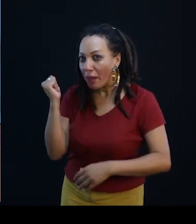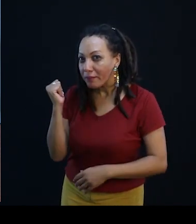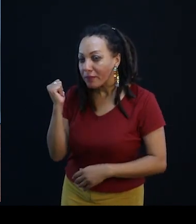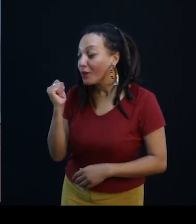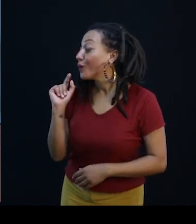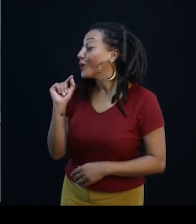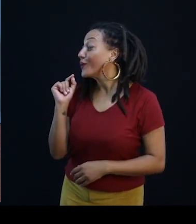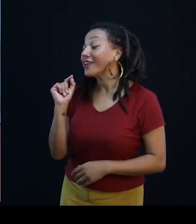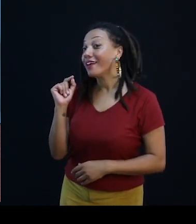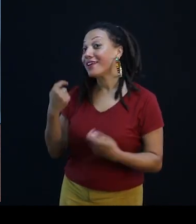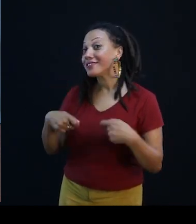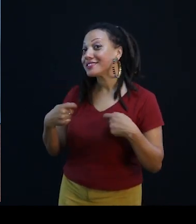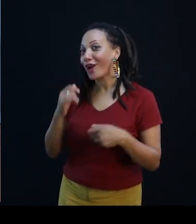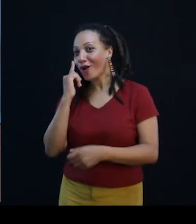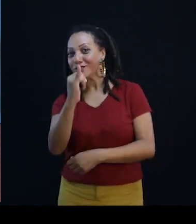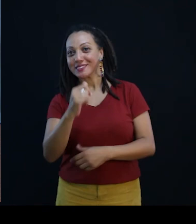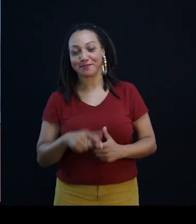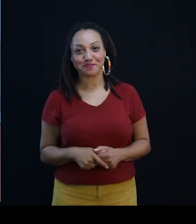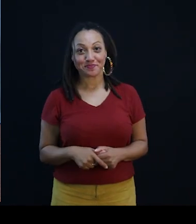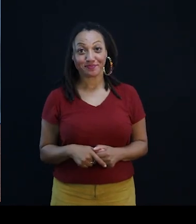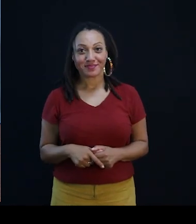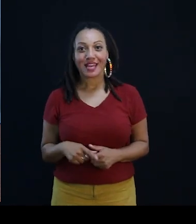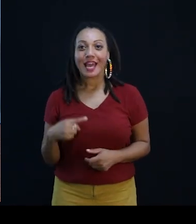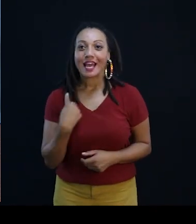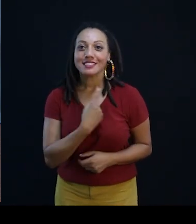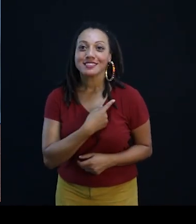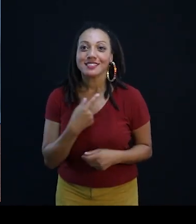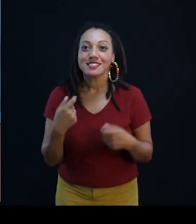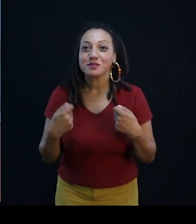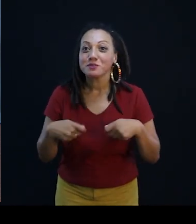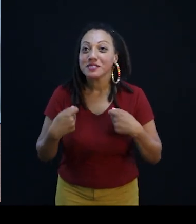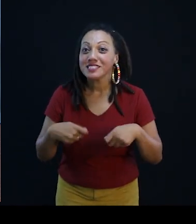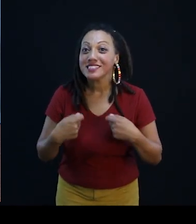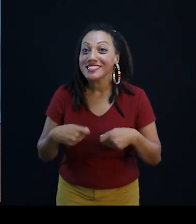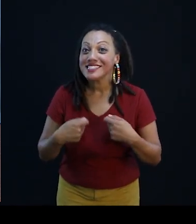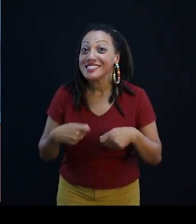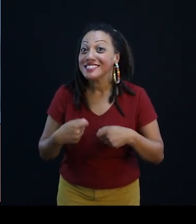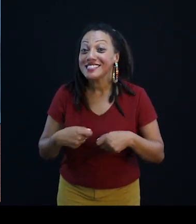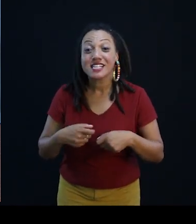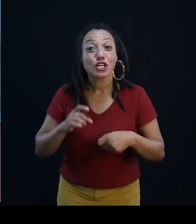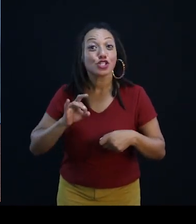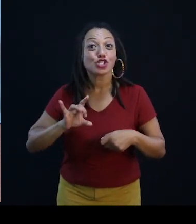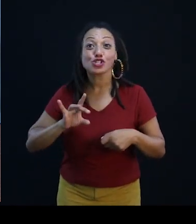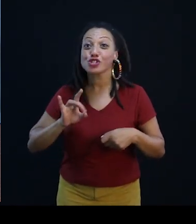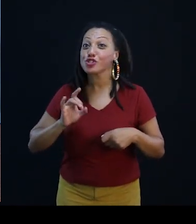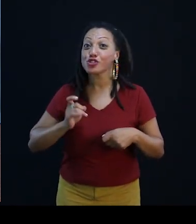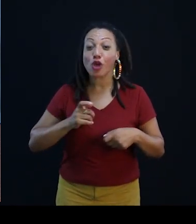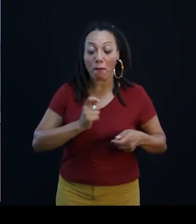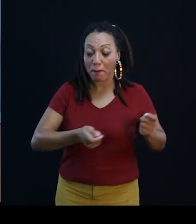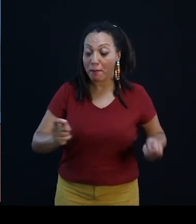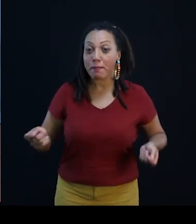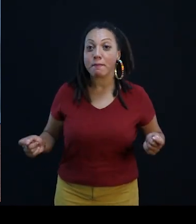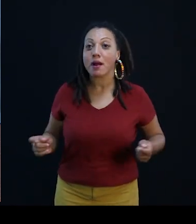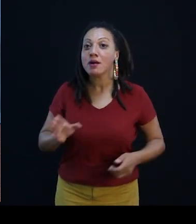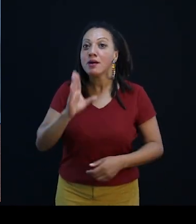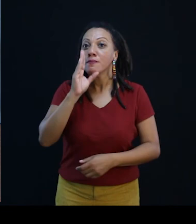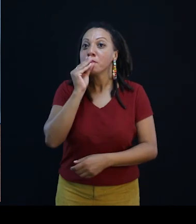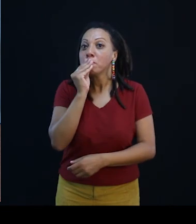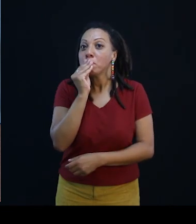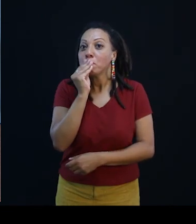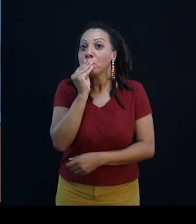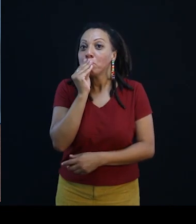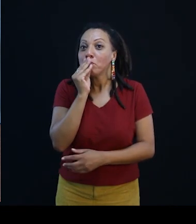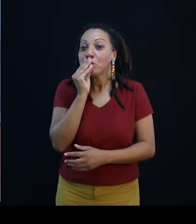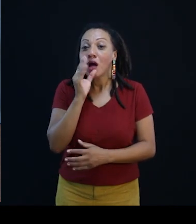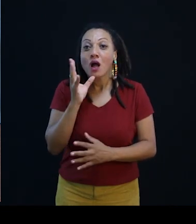fazer então? Conta pra eles. A gente vai ter que tocar sem cantar. É isso aí.